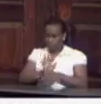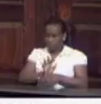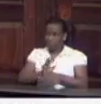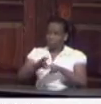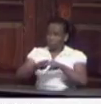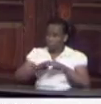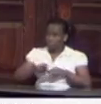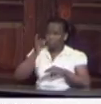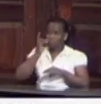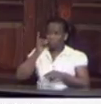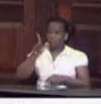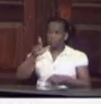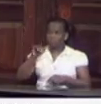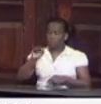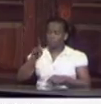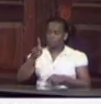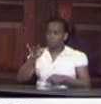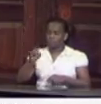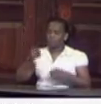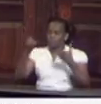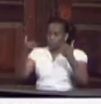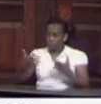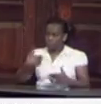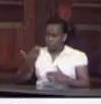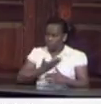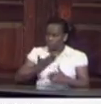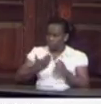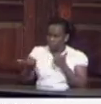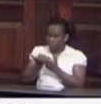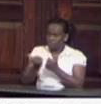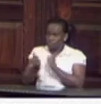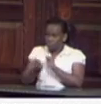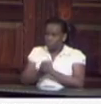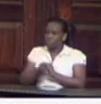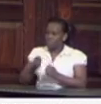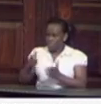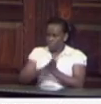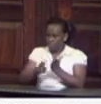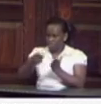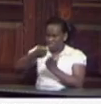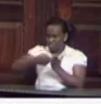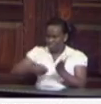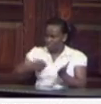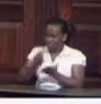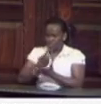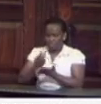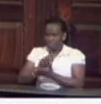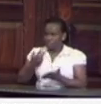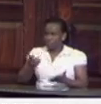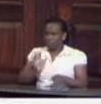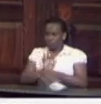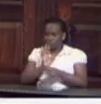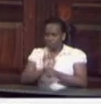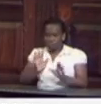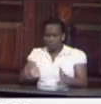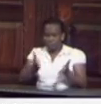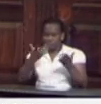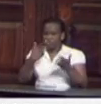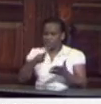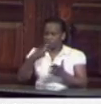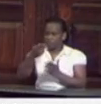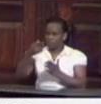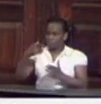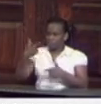isso, deputado Luiz Paulo, eu queria dizer, como seu companheiro, injusta a matéria de hoje, não dignifica o seu currículo e a